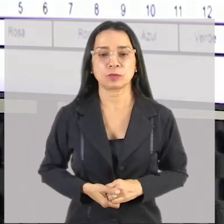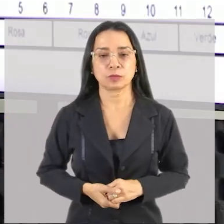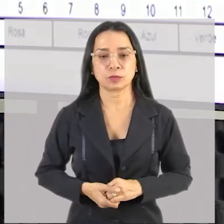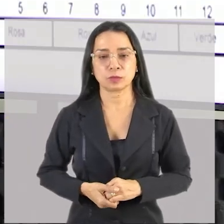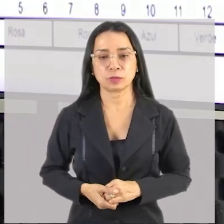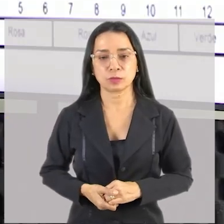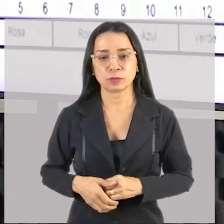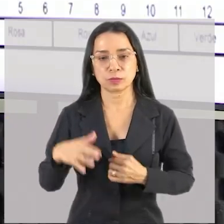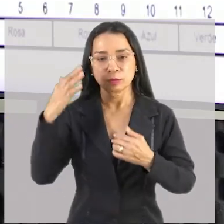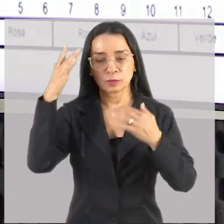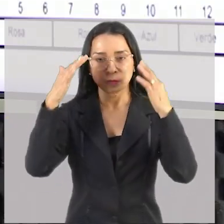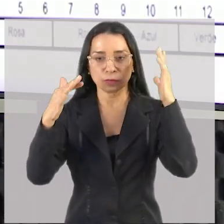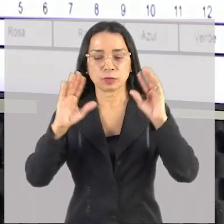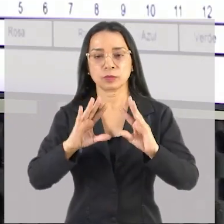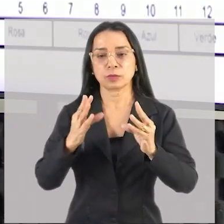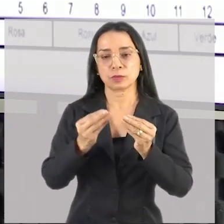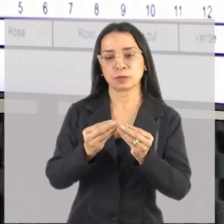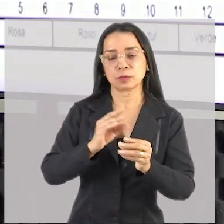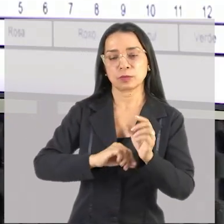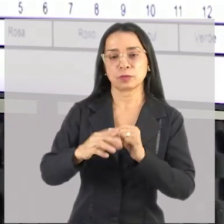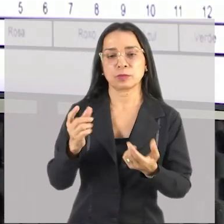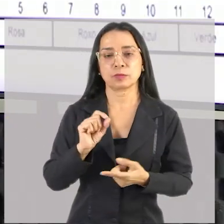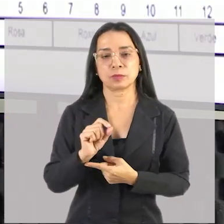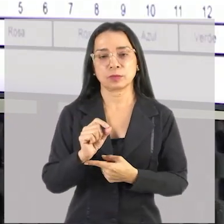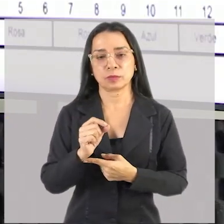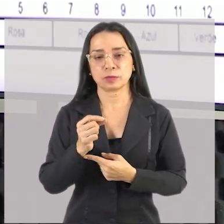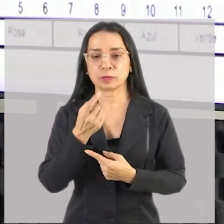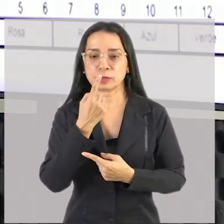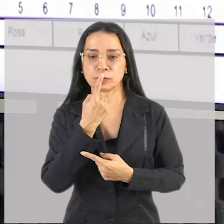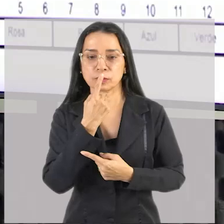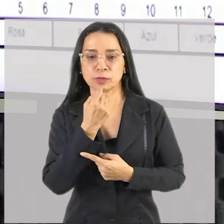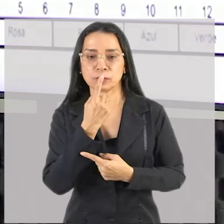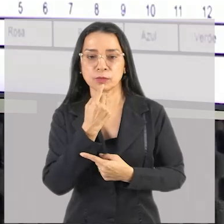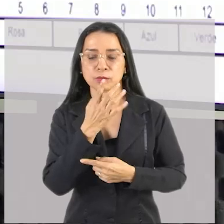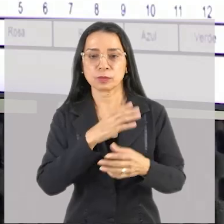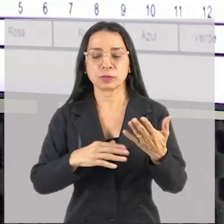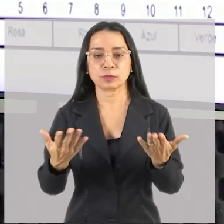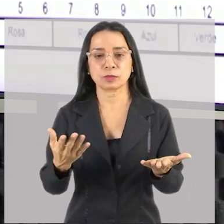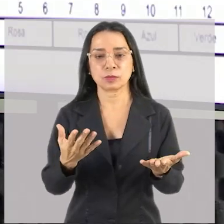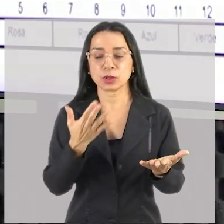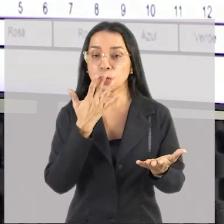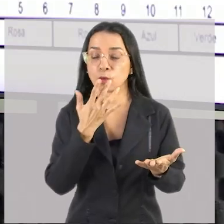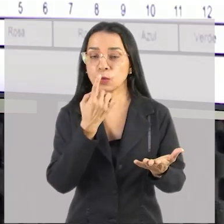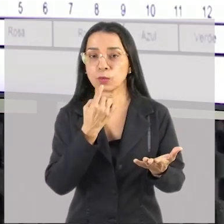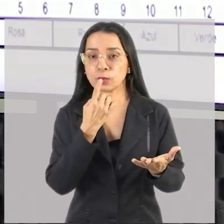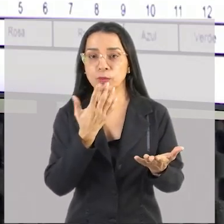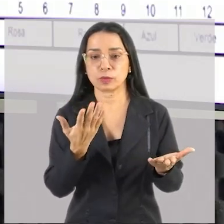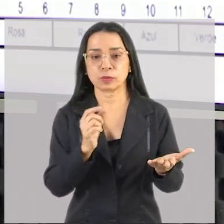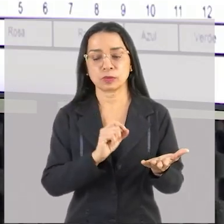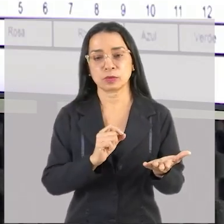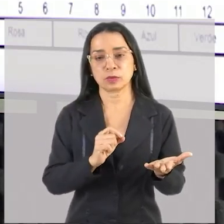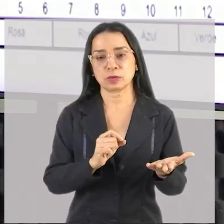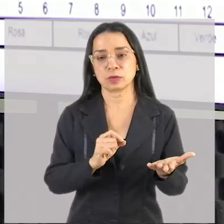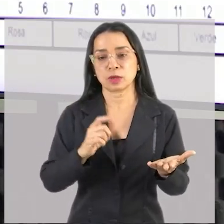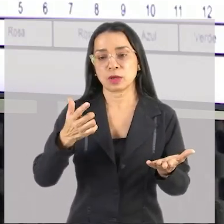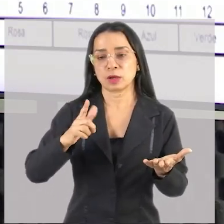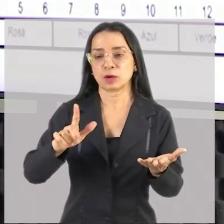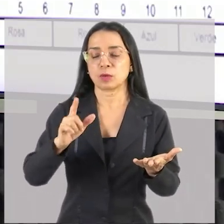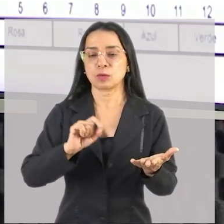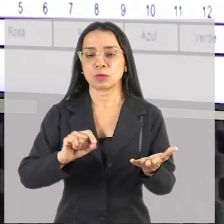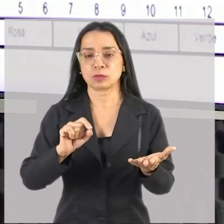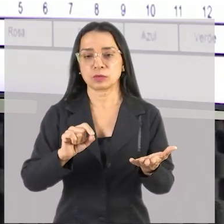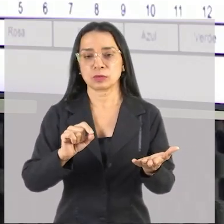imaginar que essa substância aqui, ela é vermelha, certo? Já essa